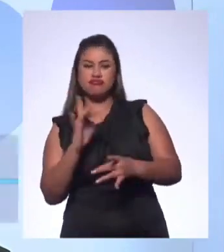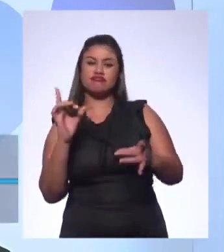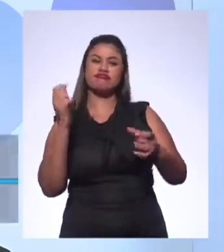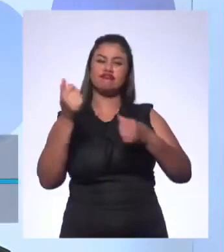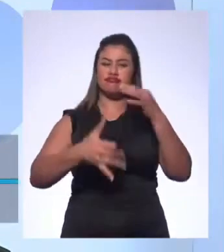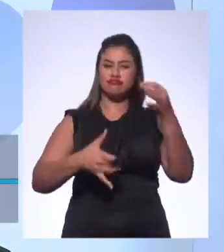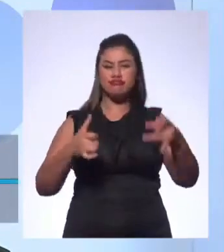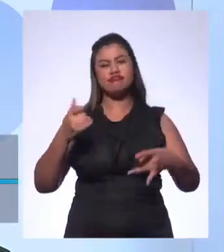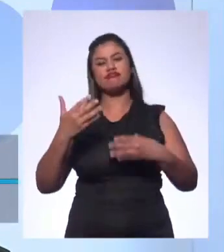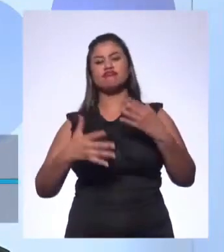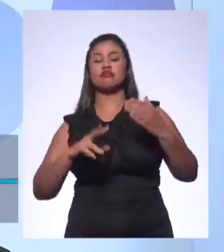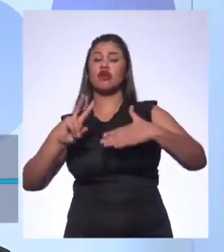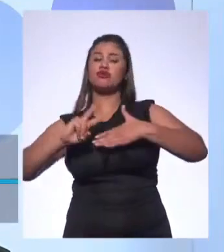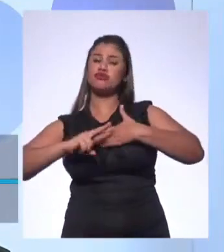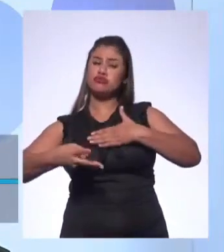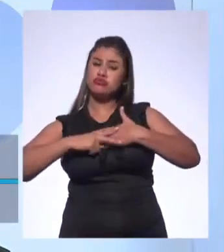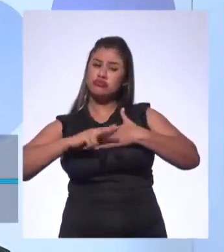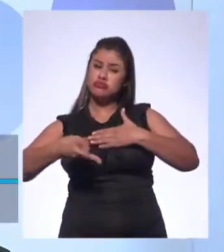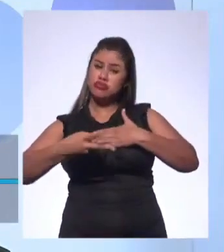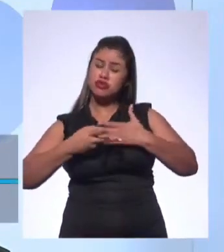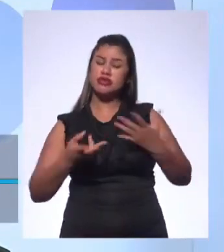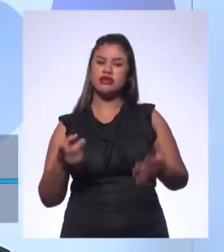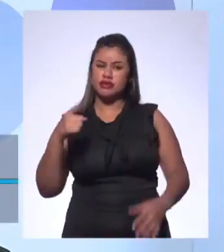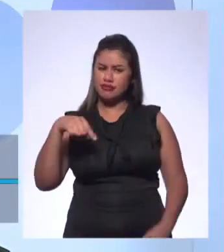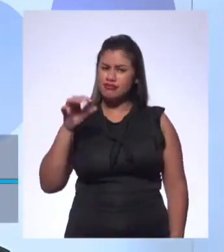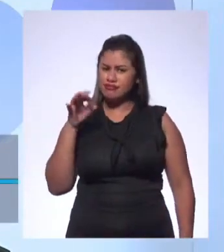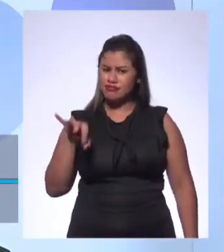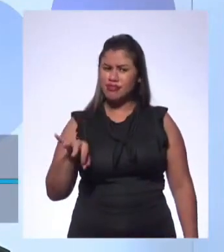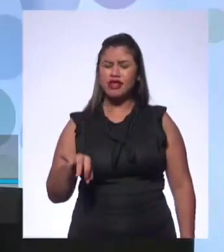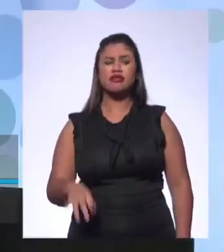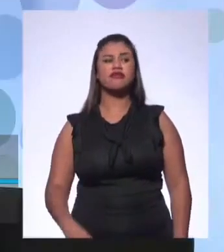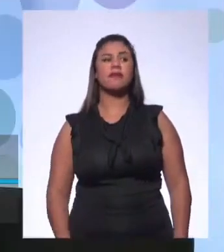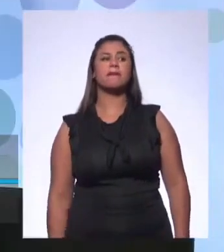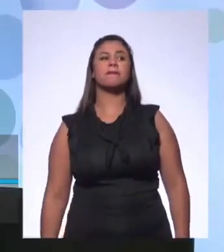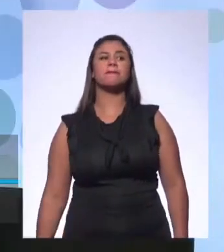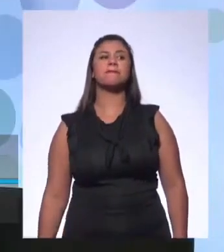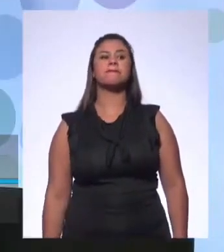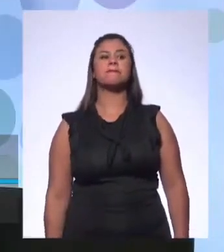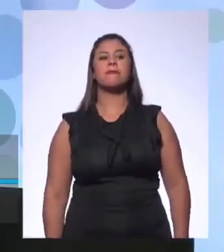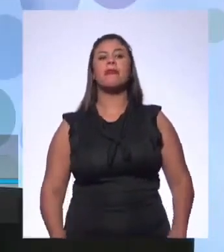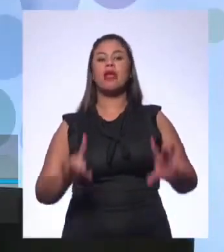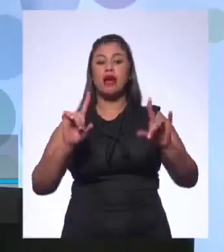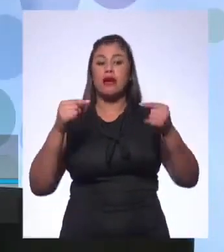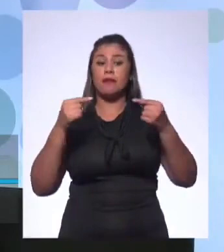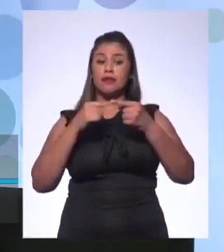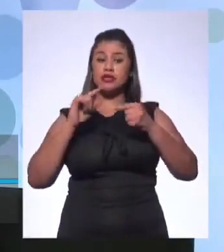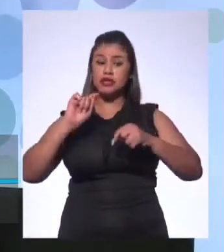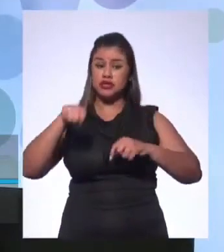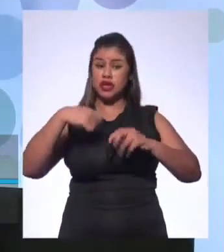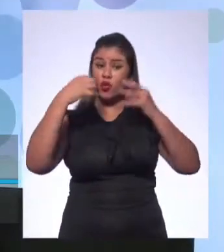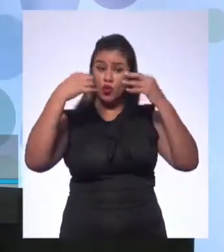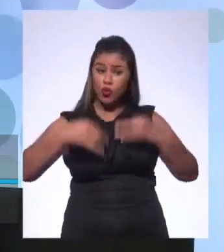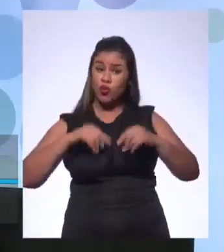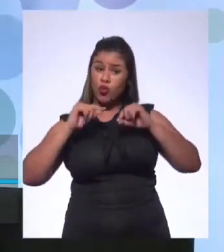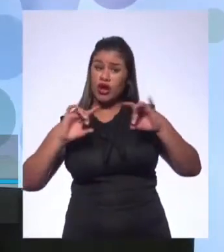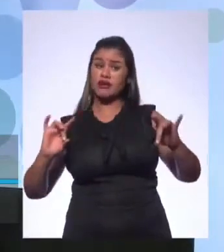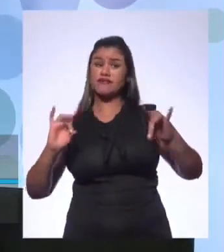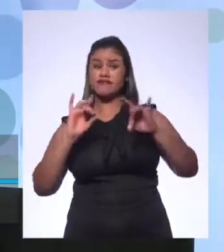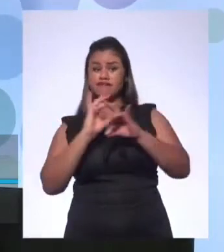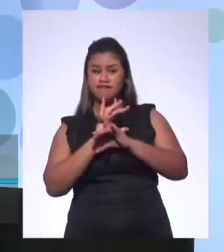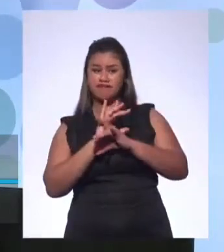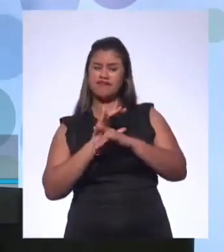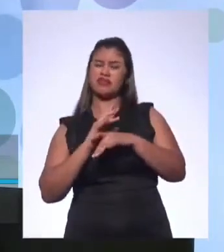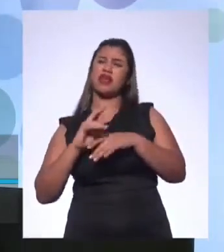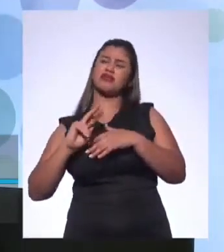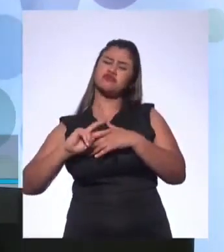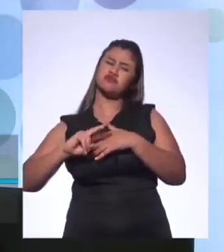explicação, consequência. Estão certas, né? Na verdade, é concluindo mesmo, né? Trazendo, como falar uma consequência,